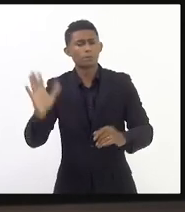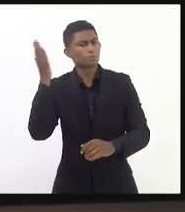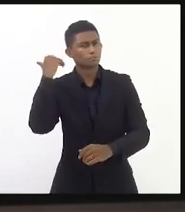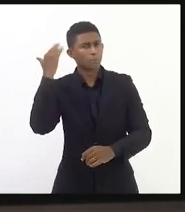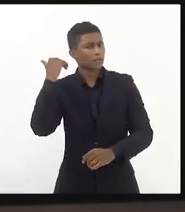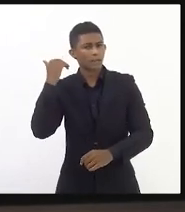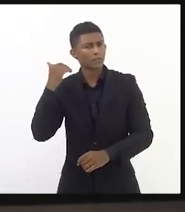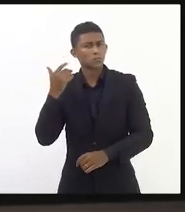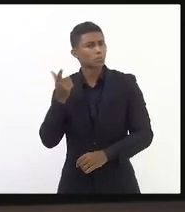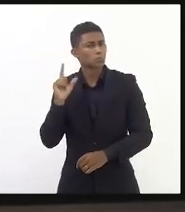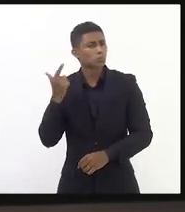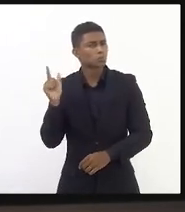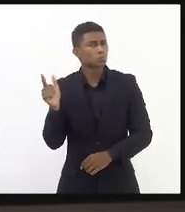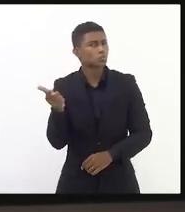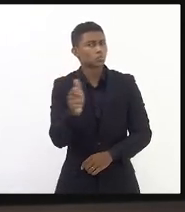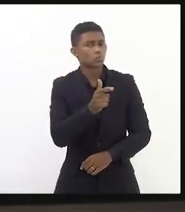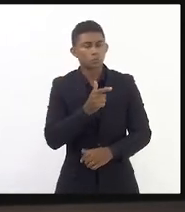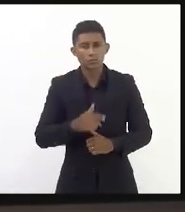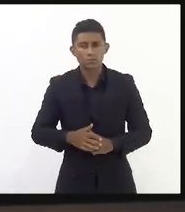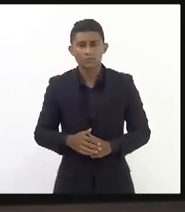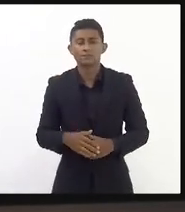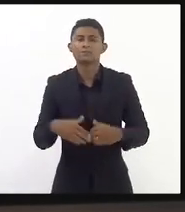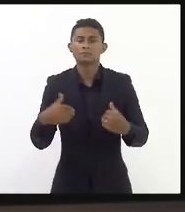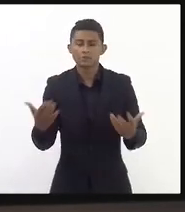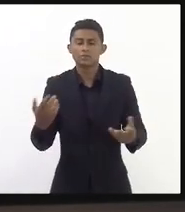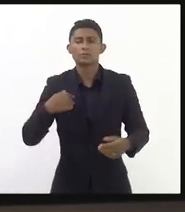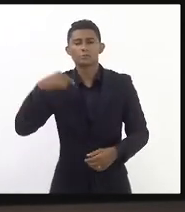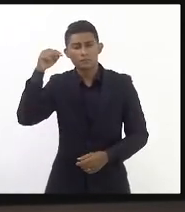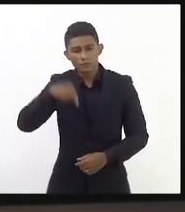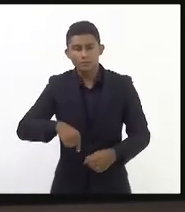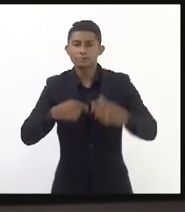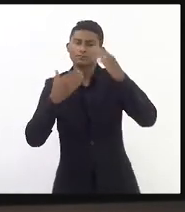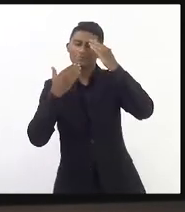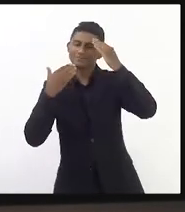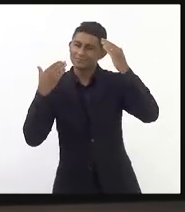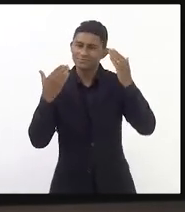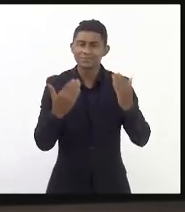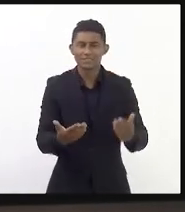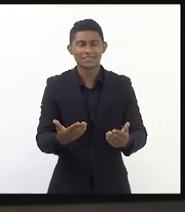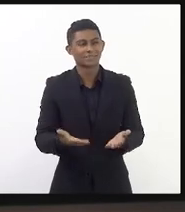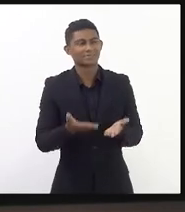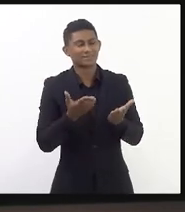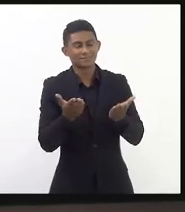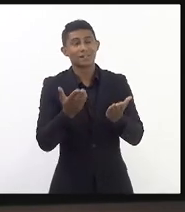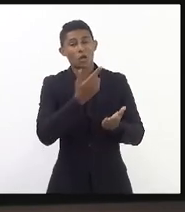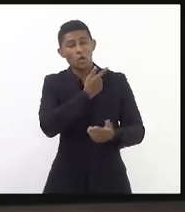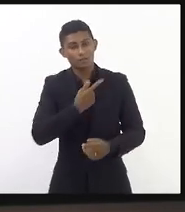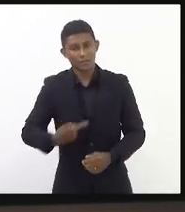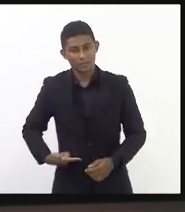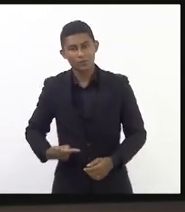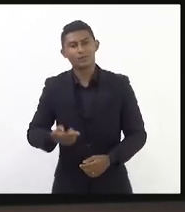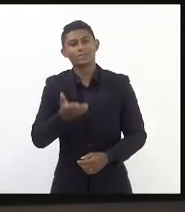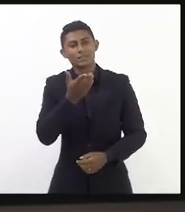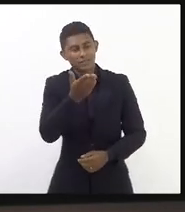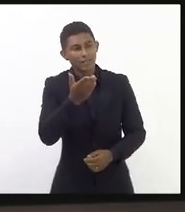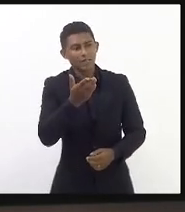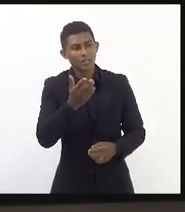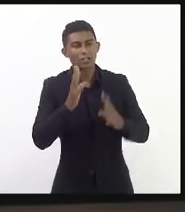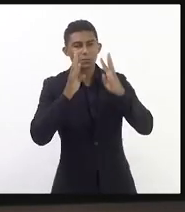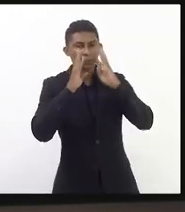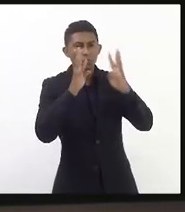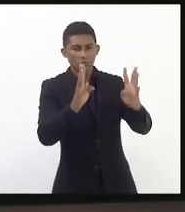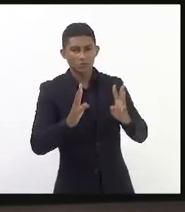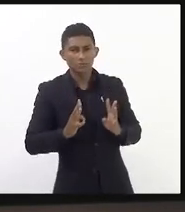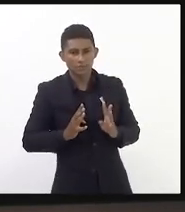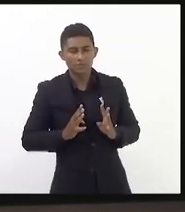do ex-governador Garotinho. Então, eu só tenho a agradecer o governador Cláudio Castro por nos atender com